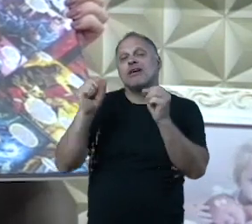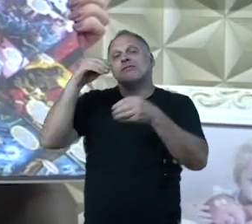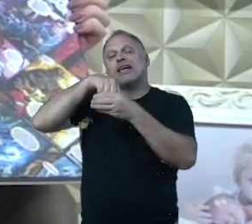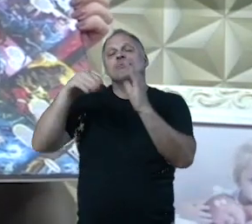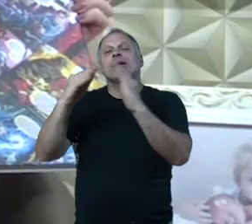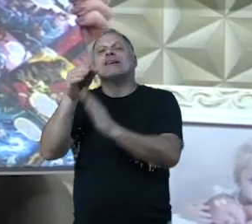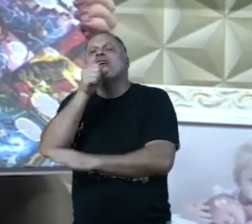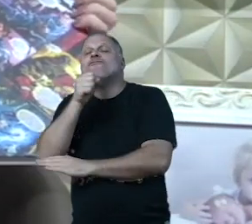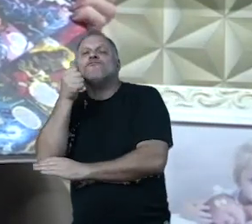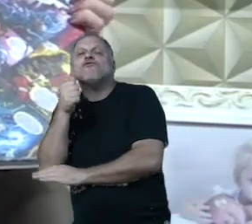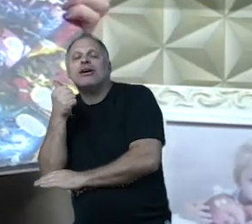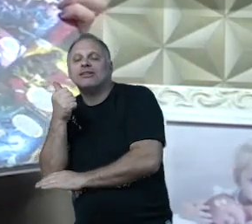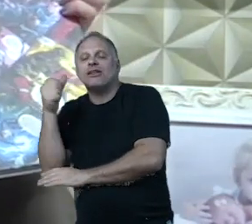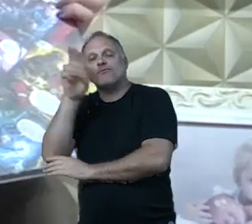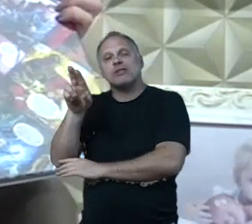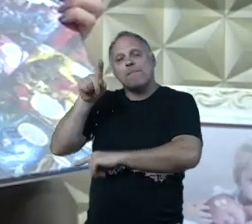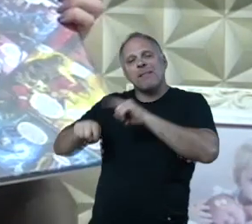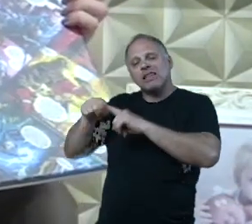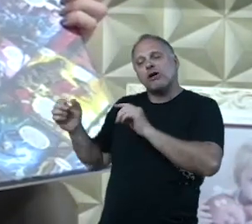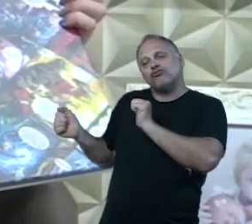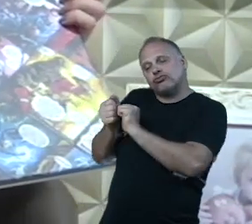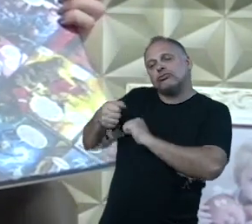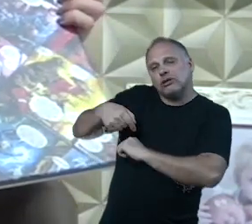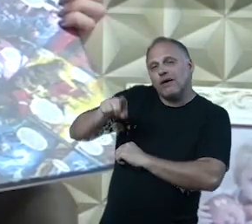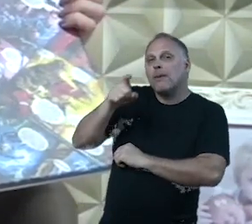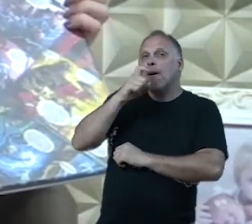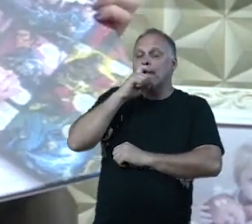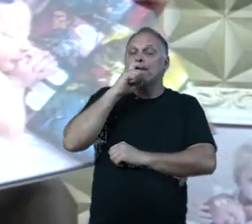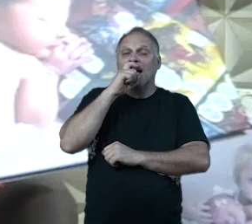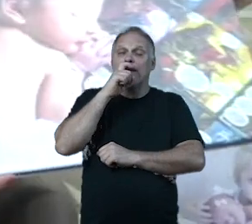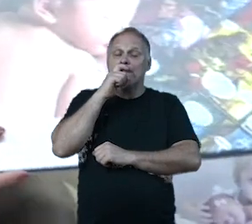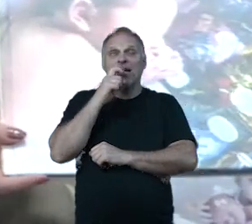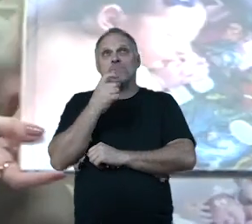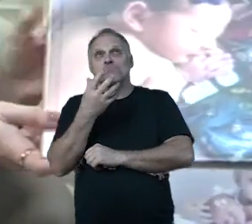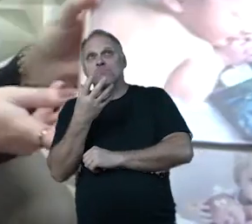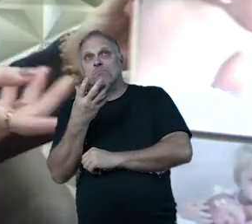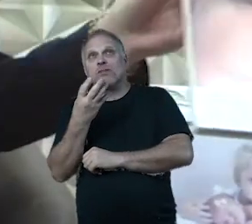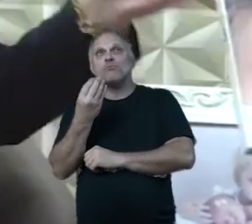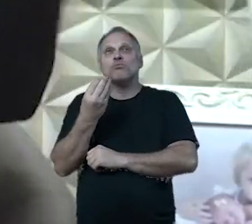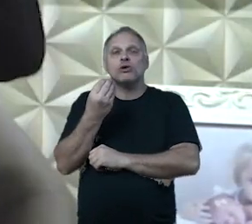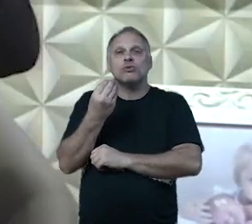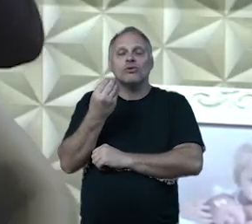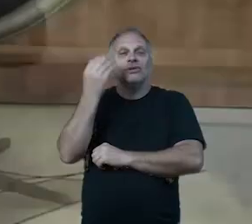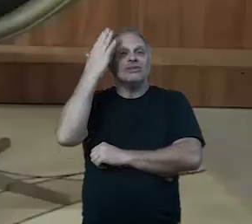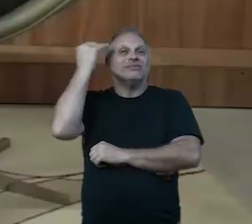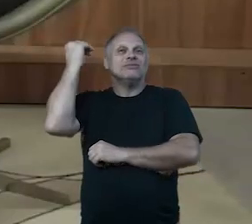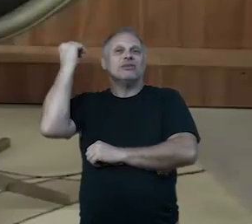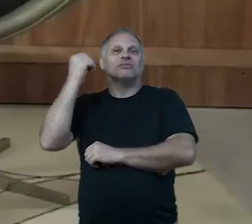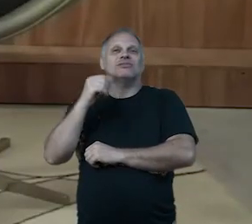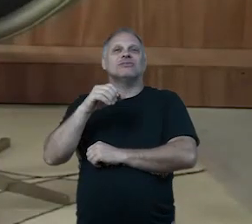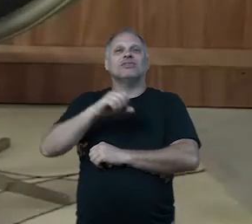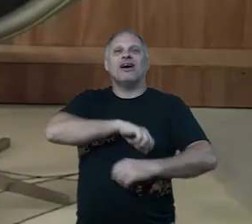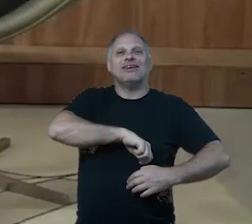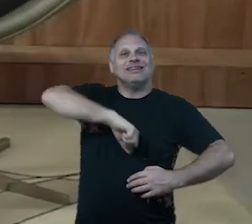casa da avó. E aí eu tive que usar de bastante acessórios, assim. E o pai era muito, muito fã do